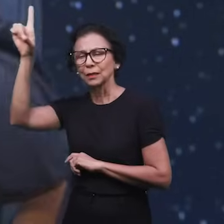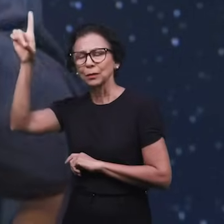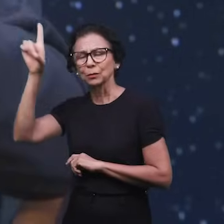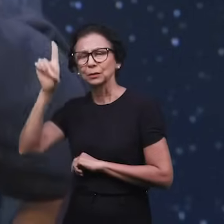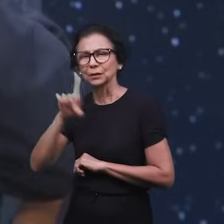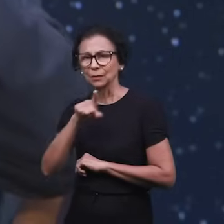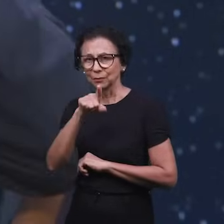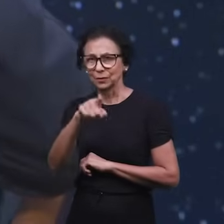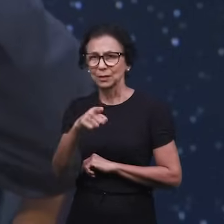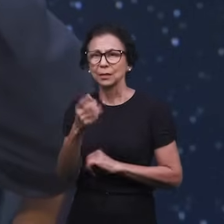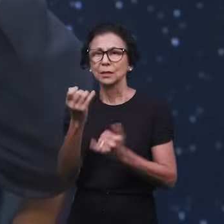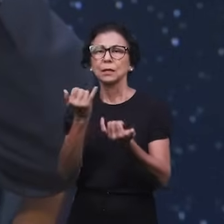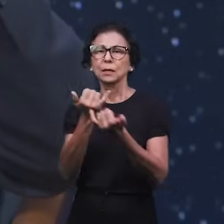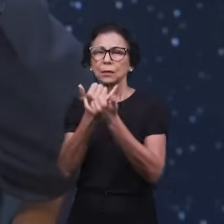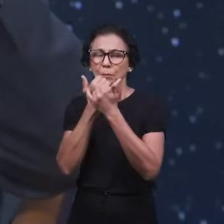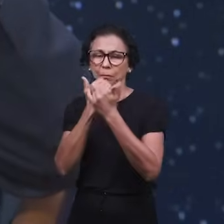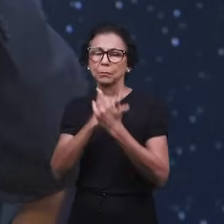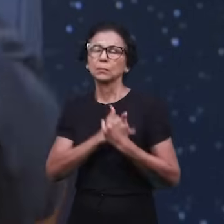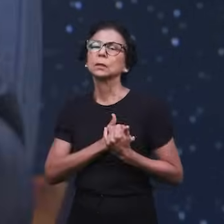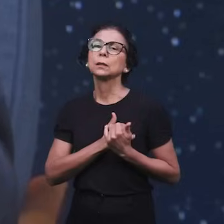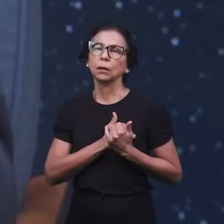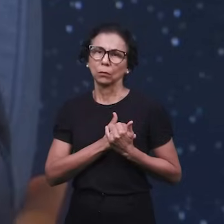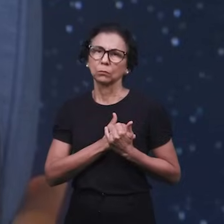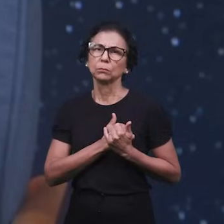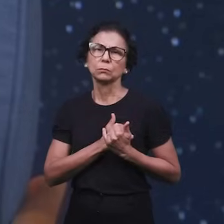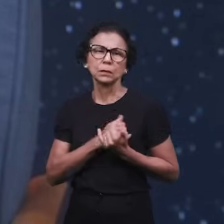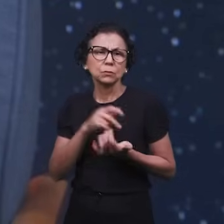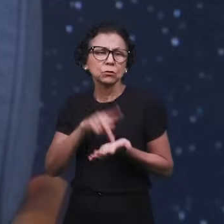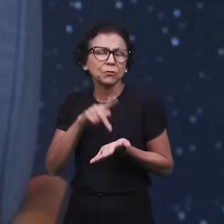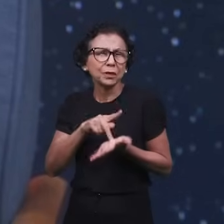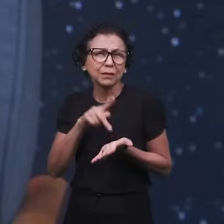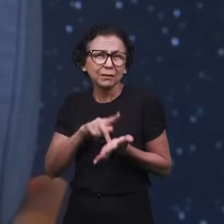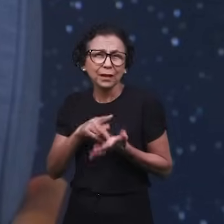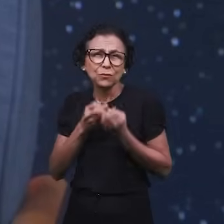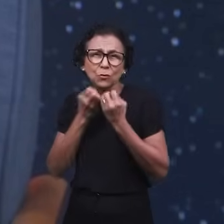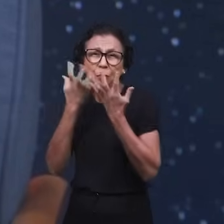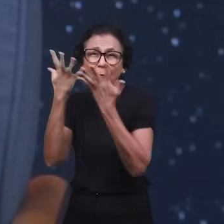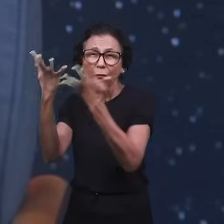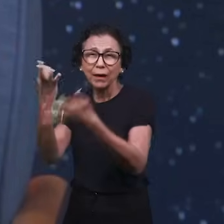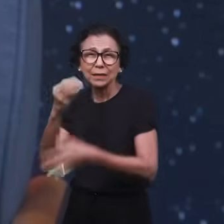perdoado. Você declara com sinceridade, você é perdoado.